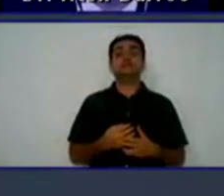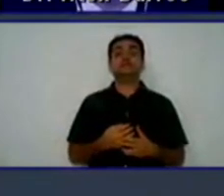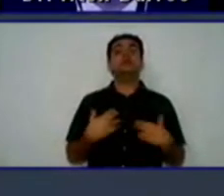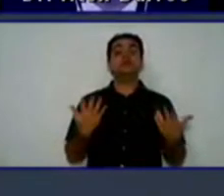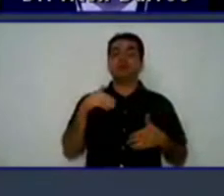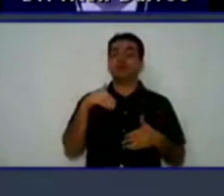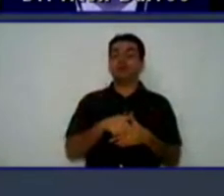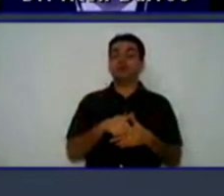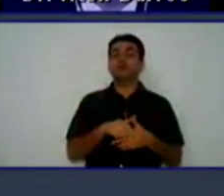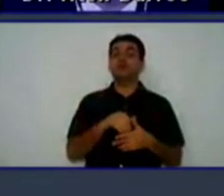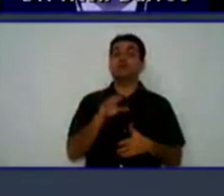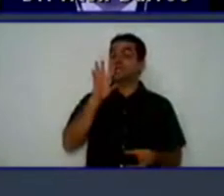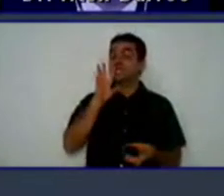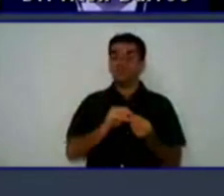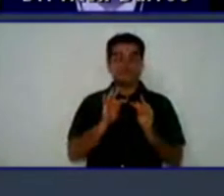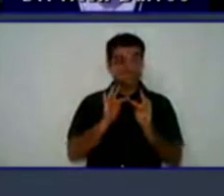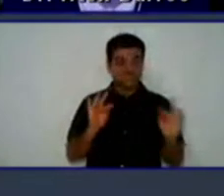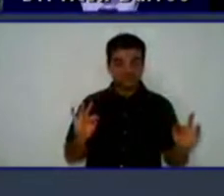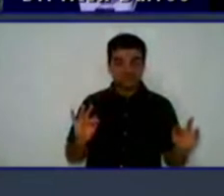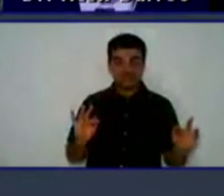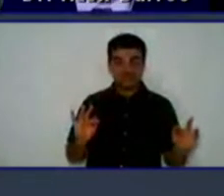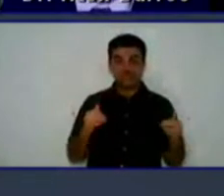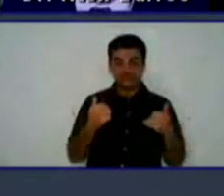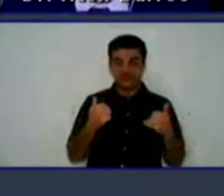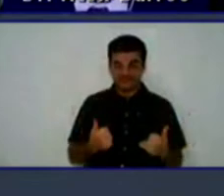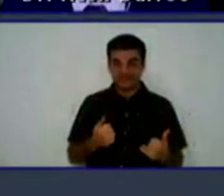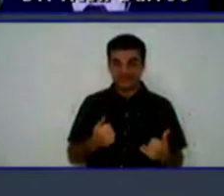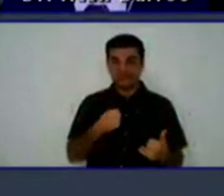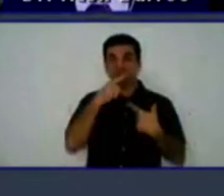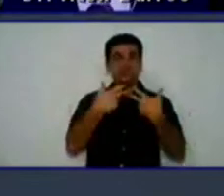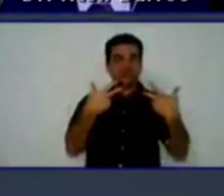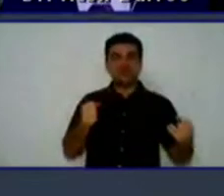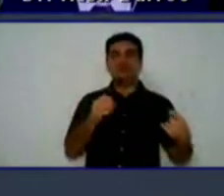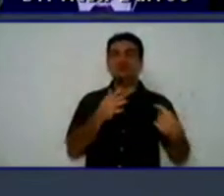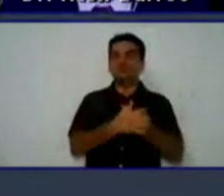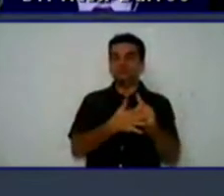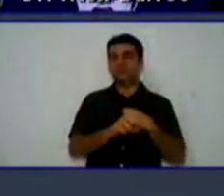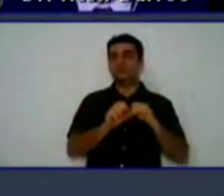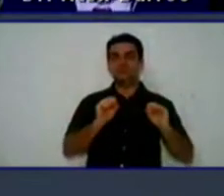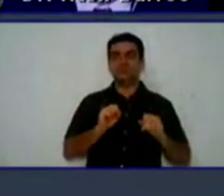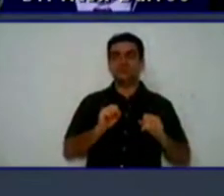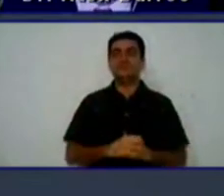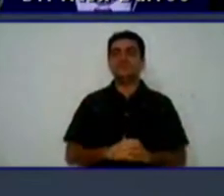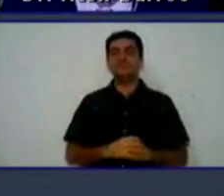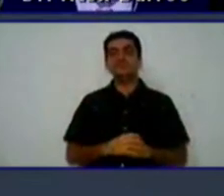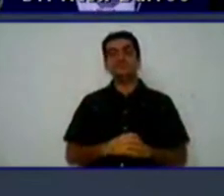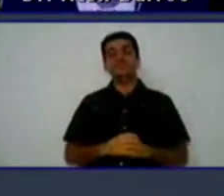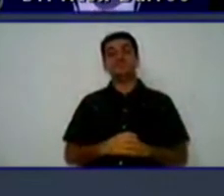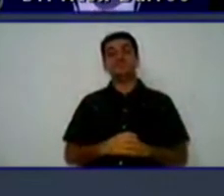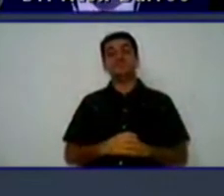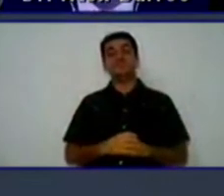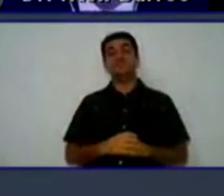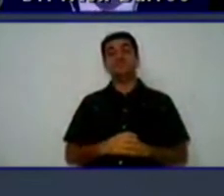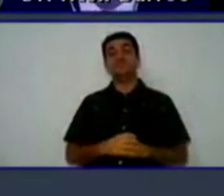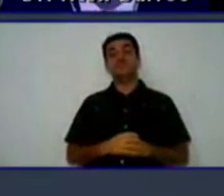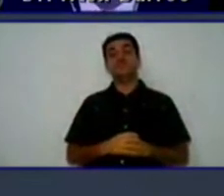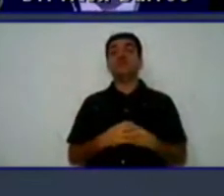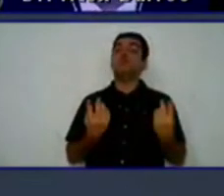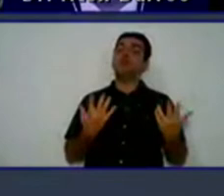voto em resumo, presidente, ficando à disposição dos eminentes pares para eventual complementação ou